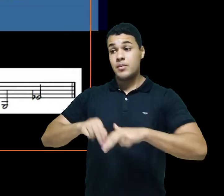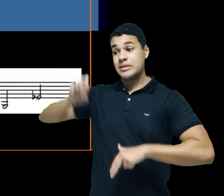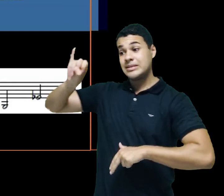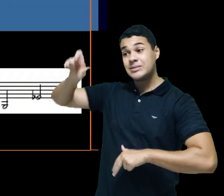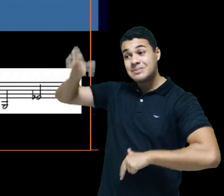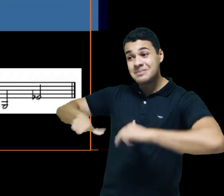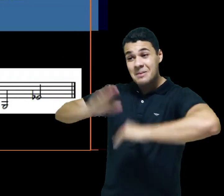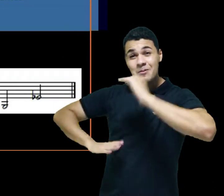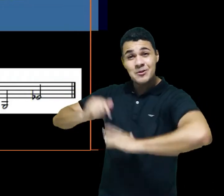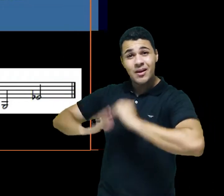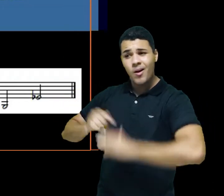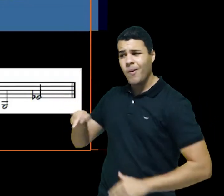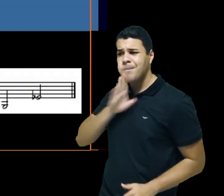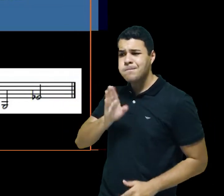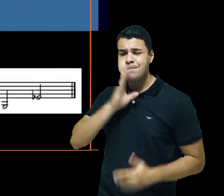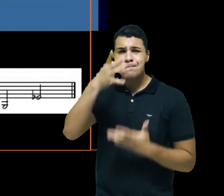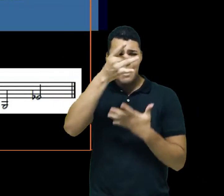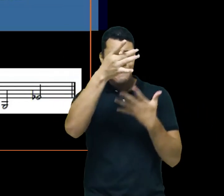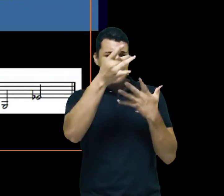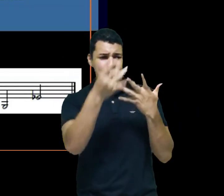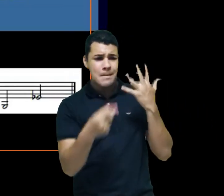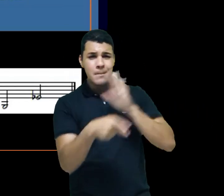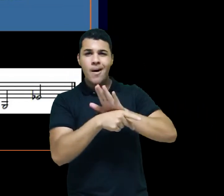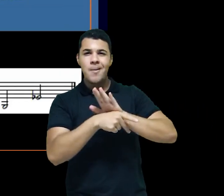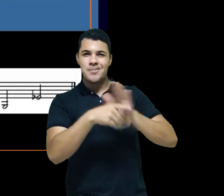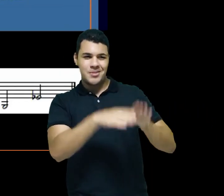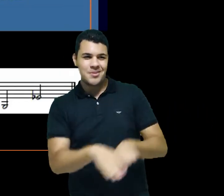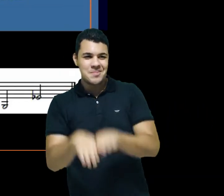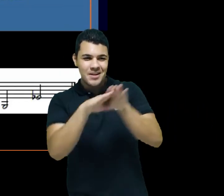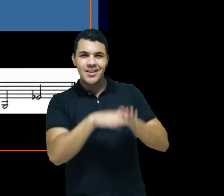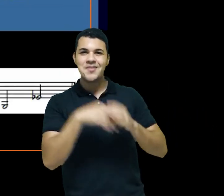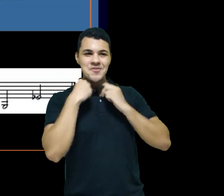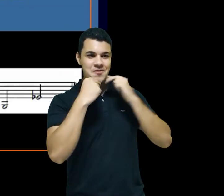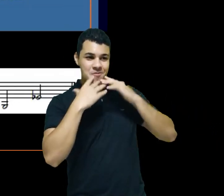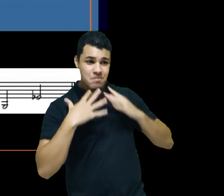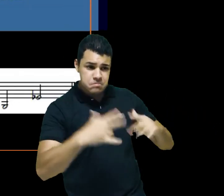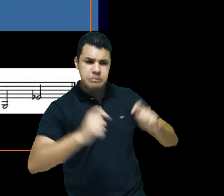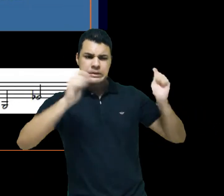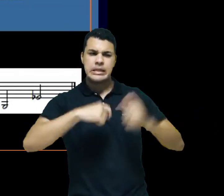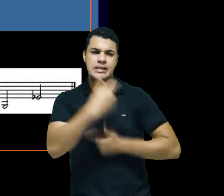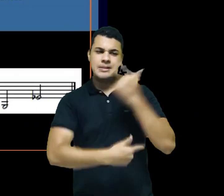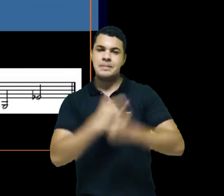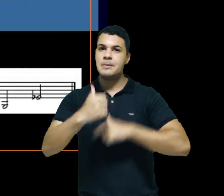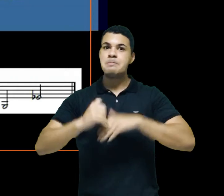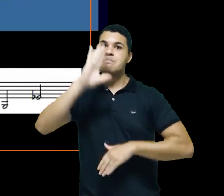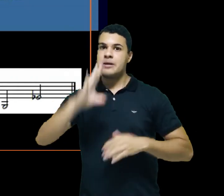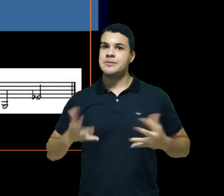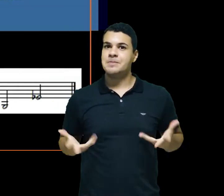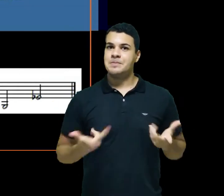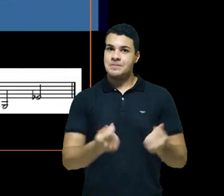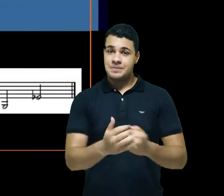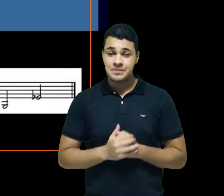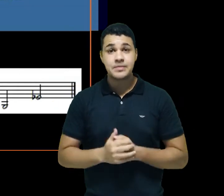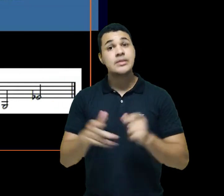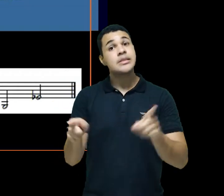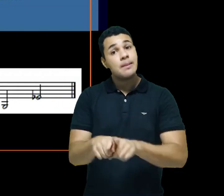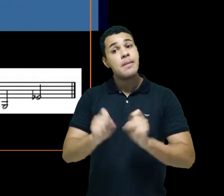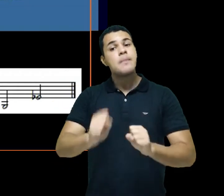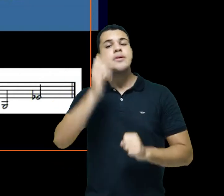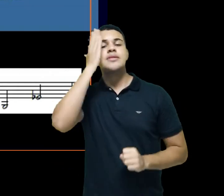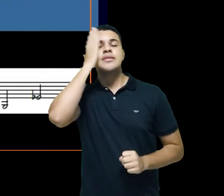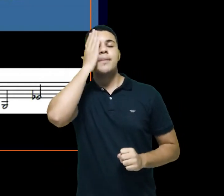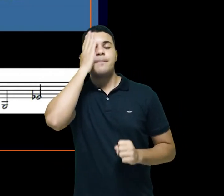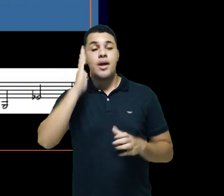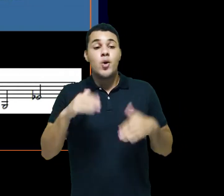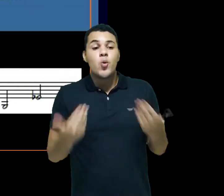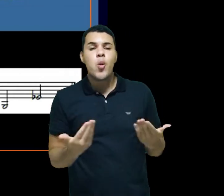Conhecendo bem todos estes parâmetros vocais, podemos desenvolver um trabalho mais consistente. Podemos saber